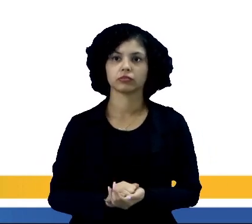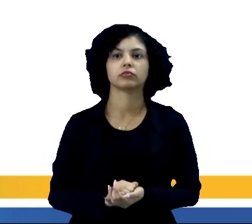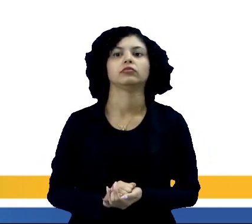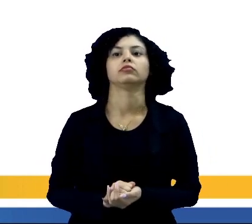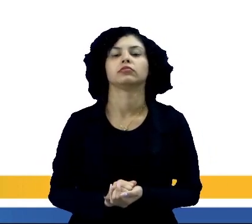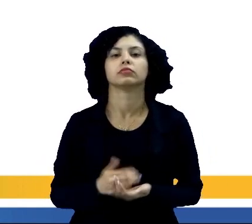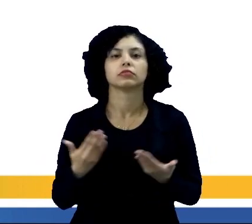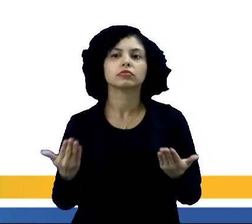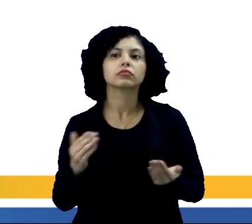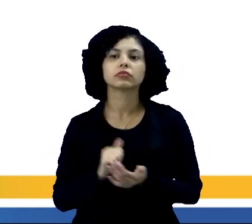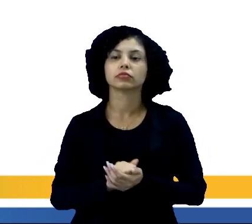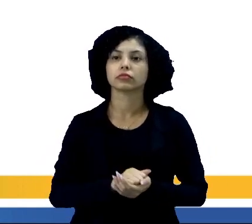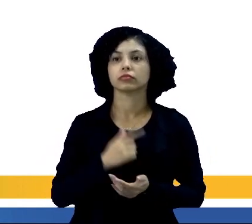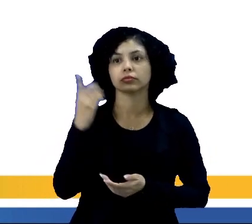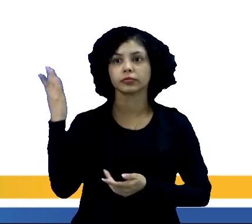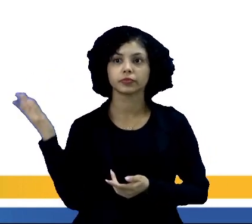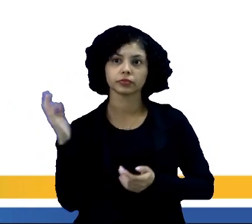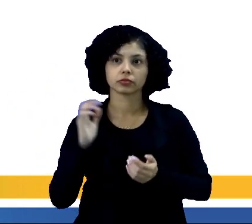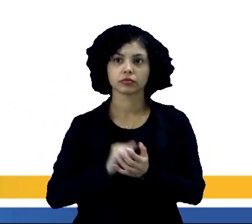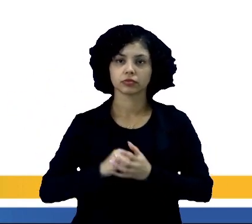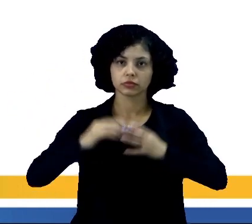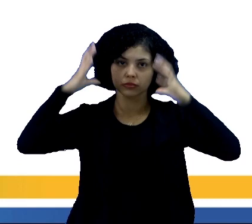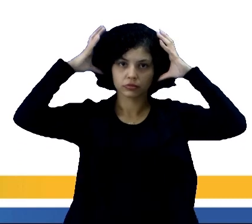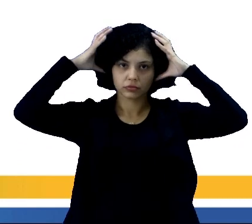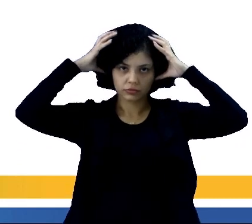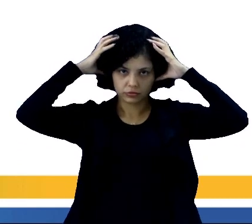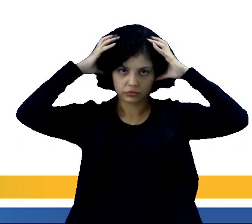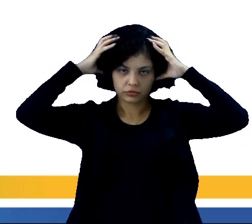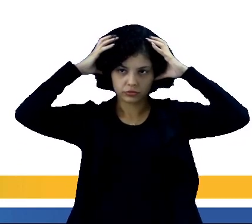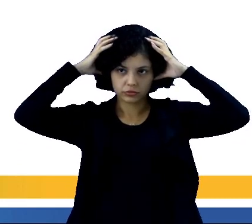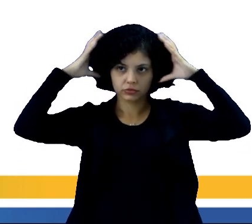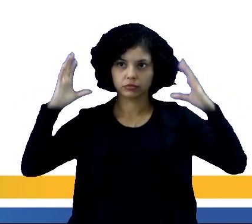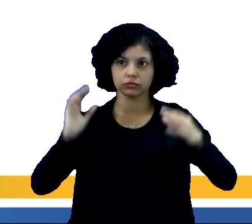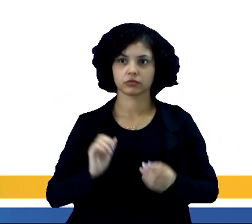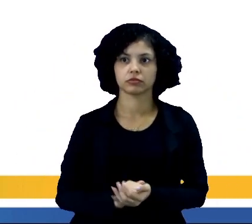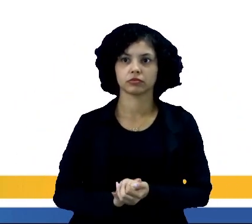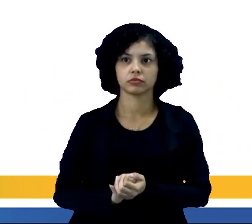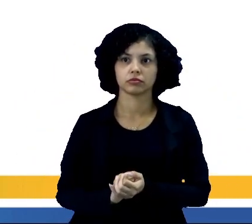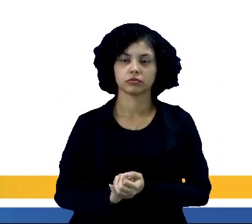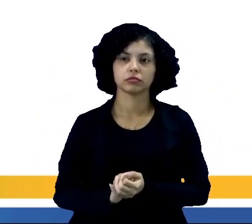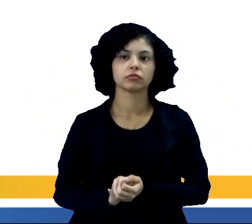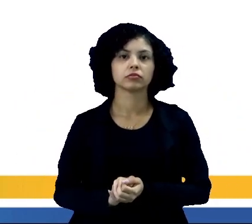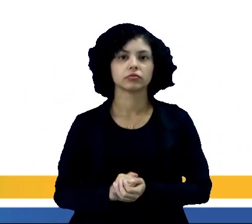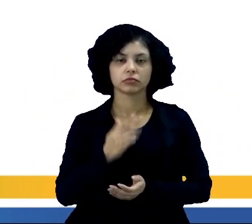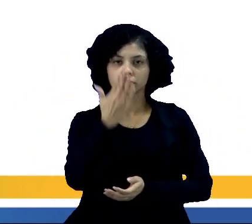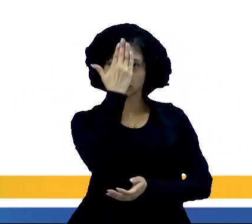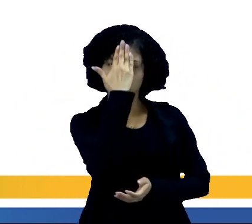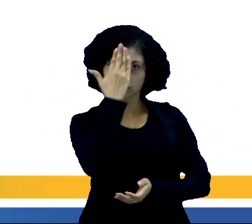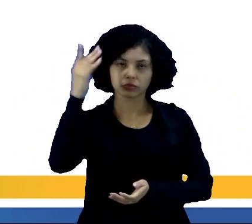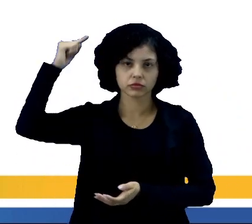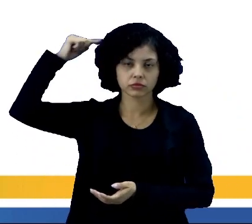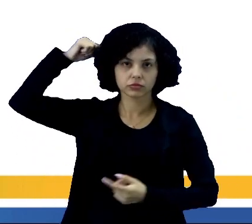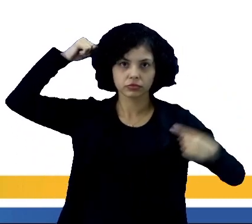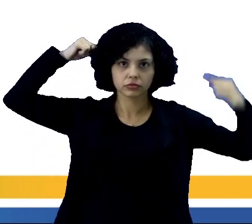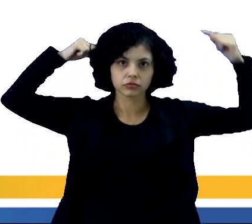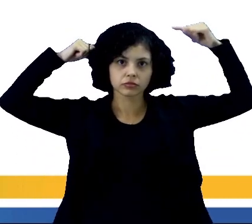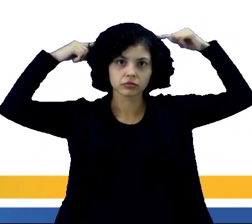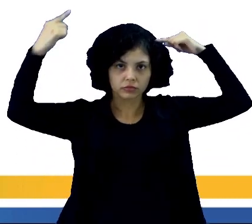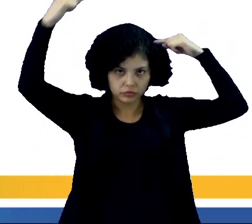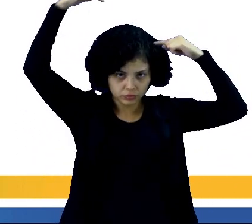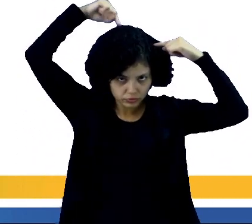cóccix. Temos a caixa craniana com todas as suas composições ósseas: parental, frontal,